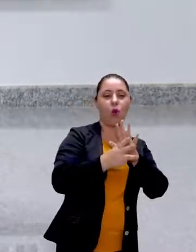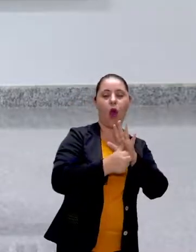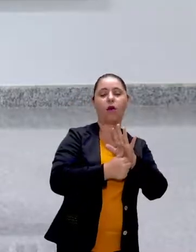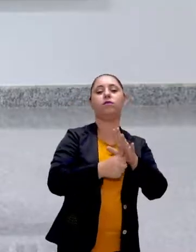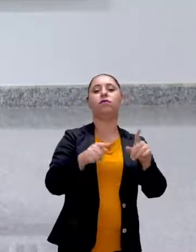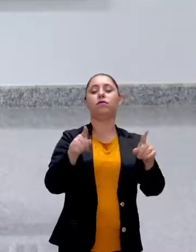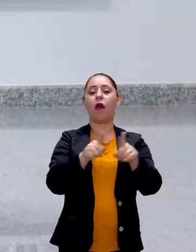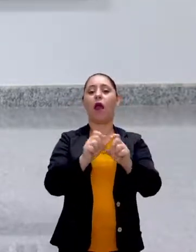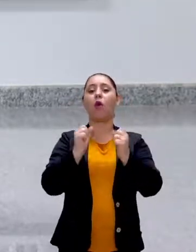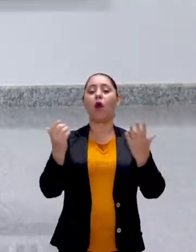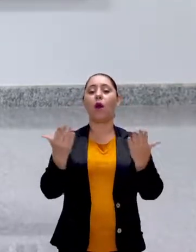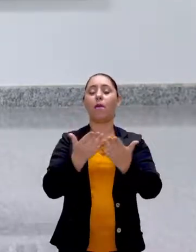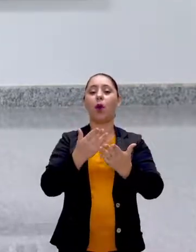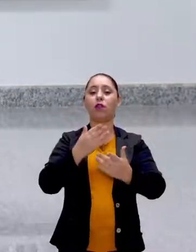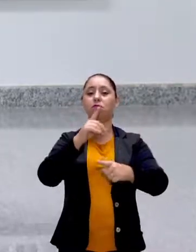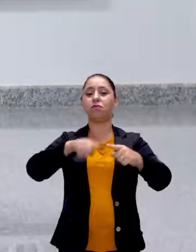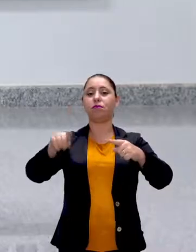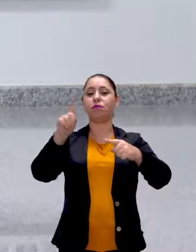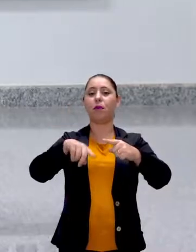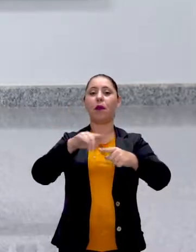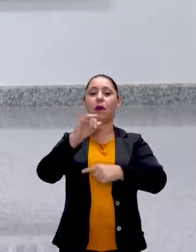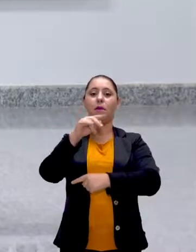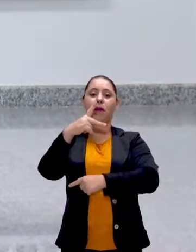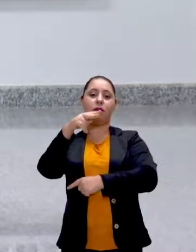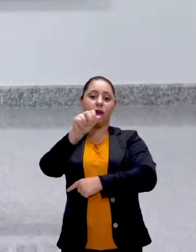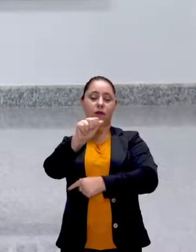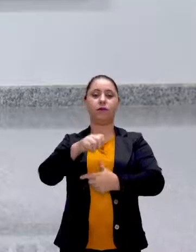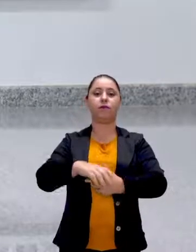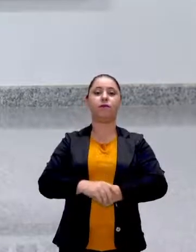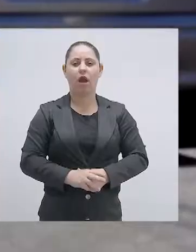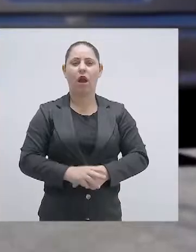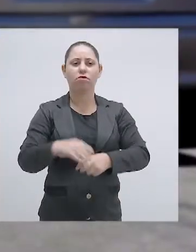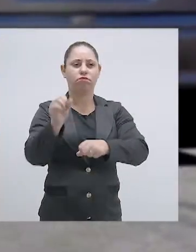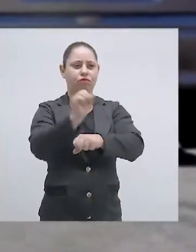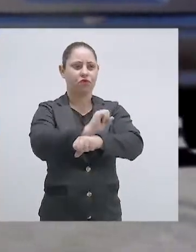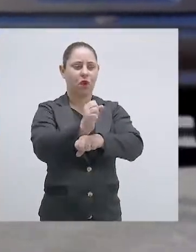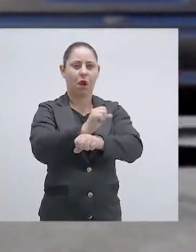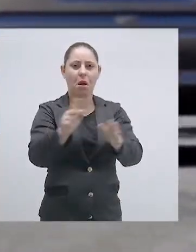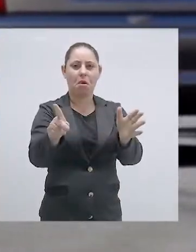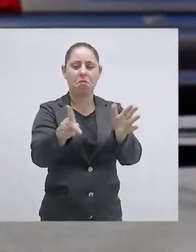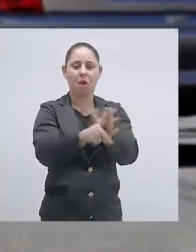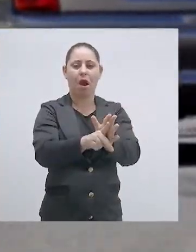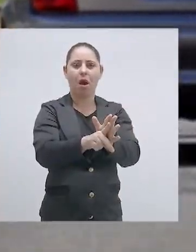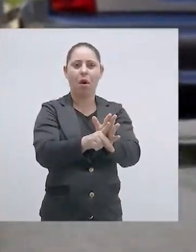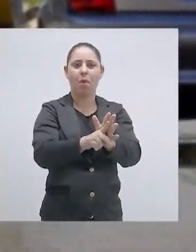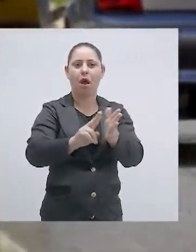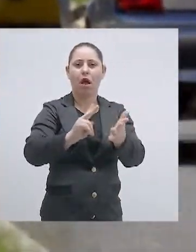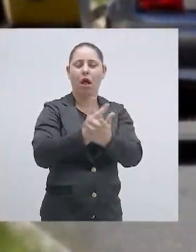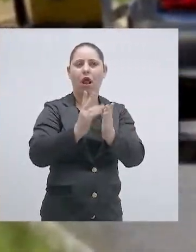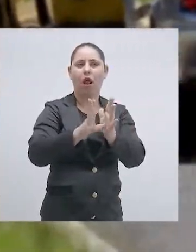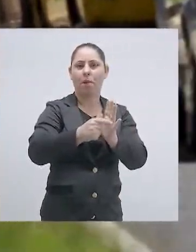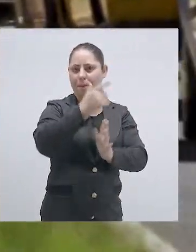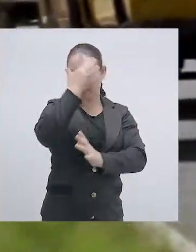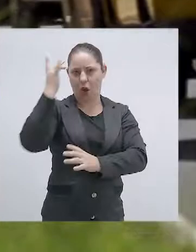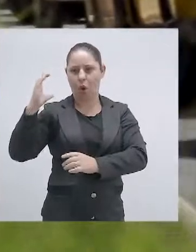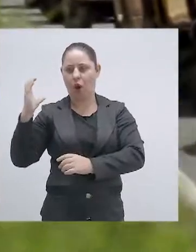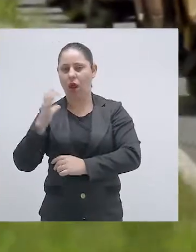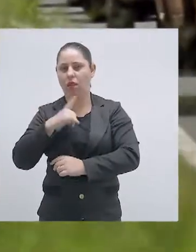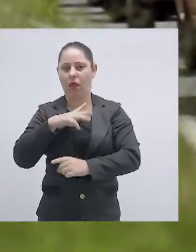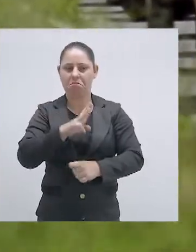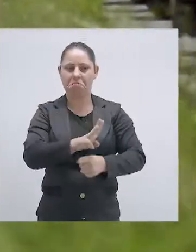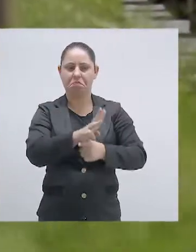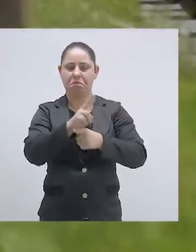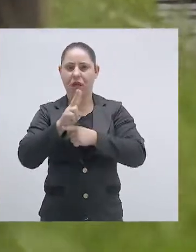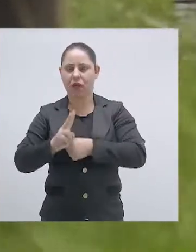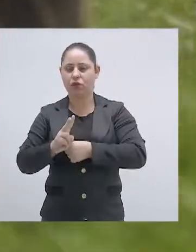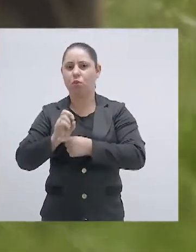de veículos em apropriação indébita poderão requerer a isenção de IPVA. Veículos em situação de apropriação indébita, que é quando o